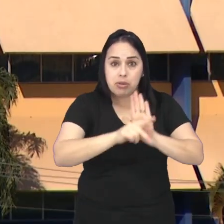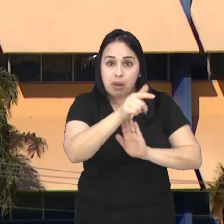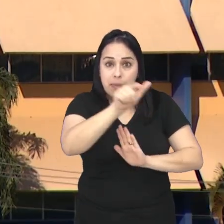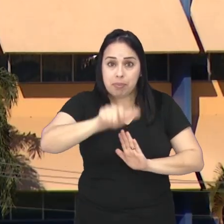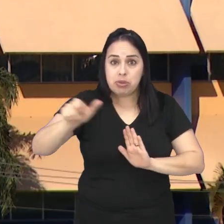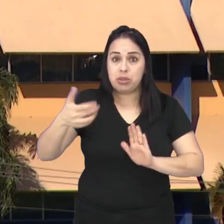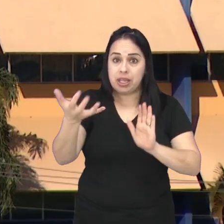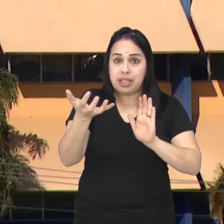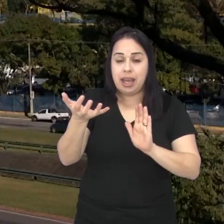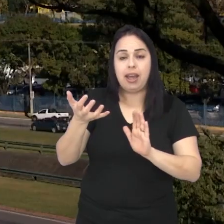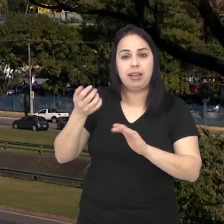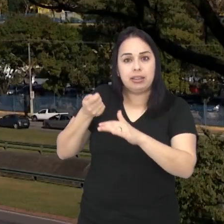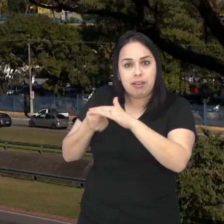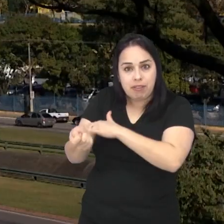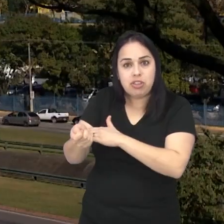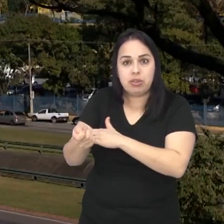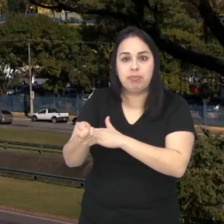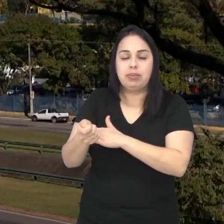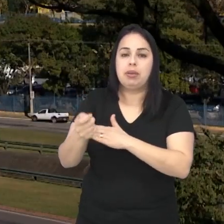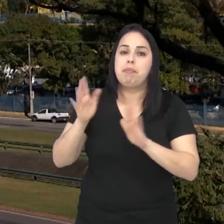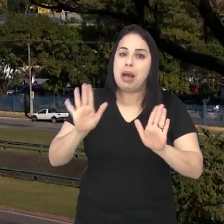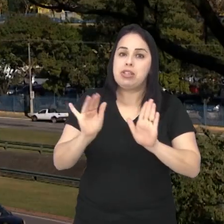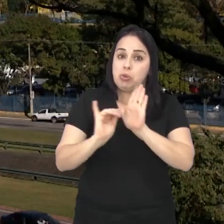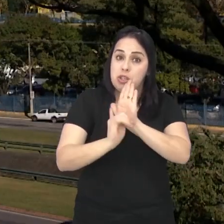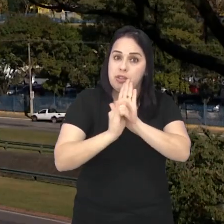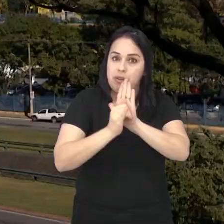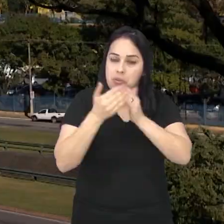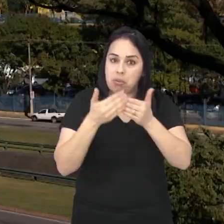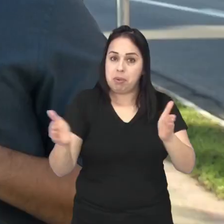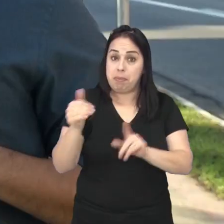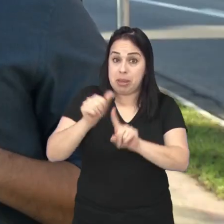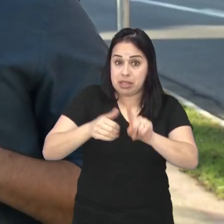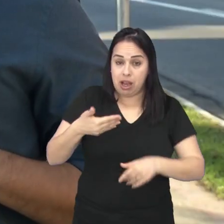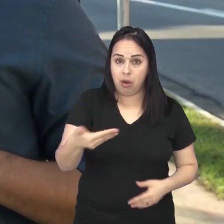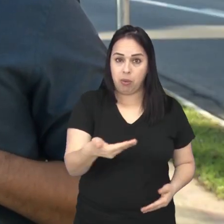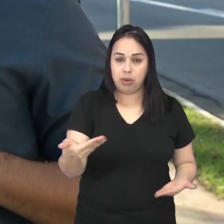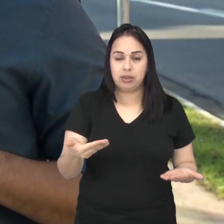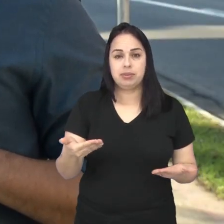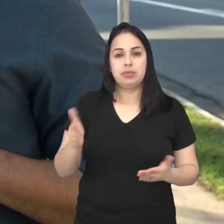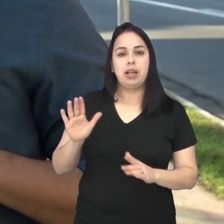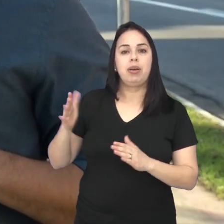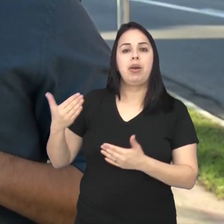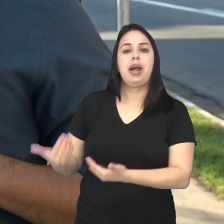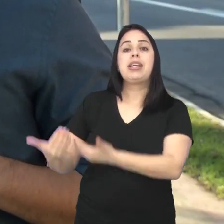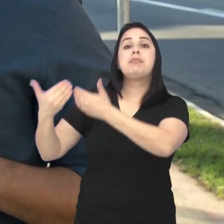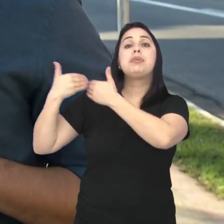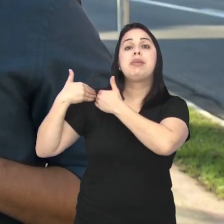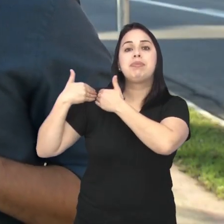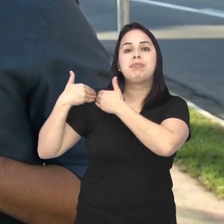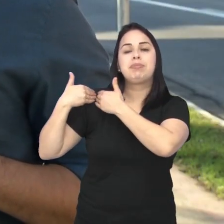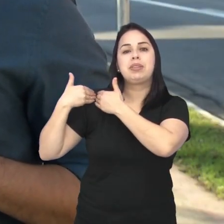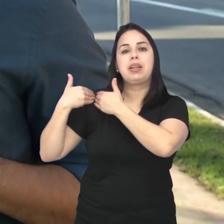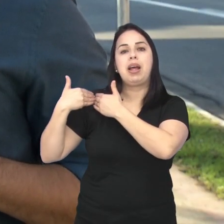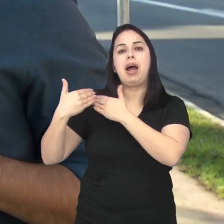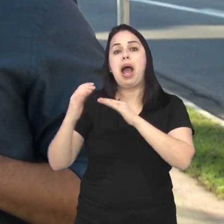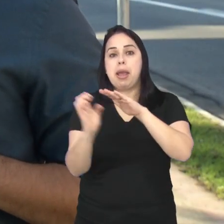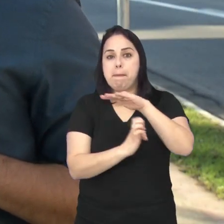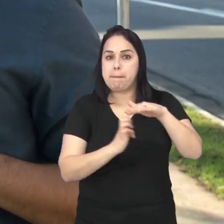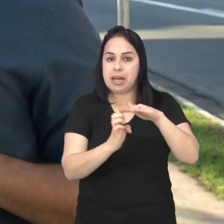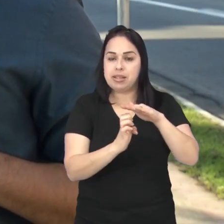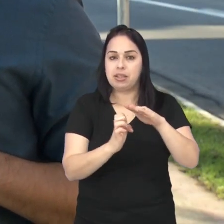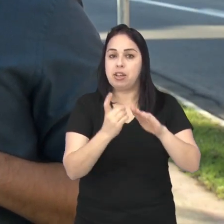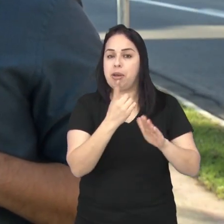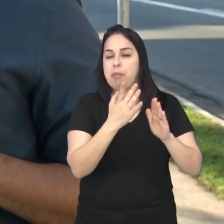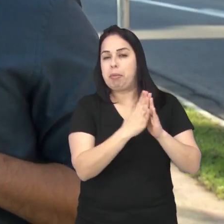a possíveis interessados. O edital deve ser publicado ainda este mês. A previsão é que os quiosques fiquem sob responsabilidade da